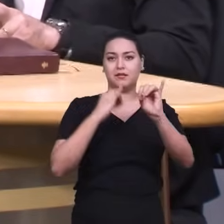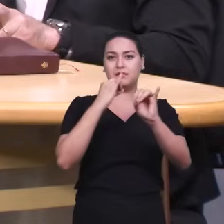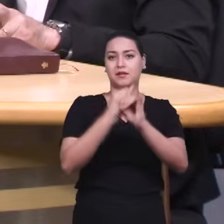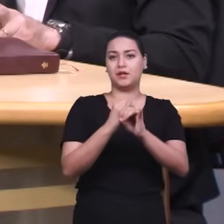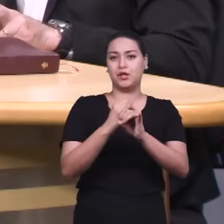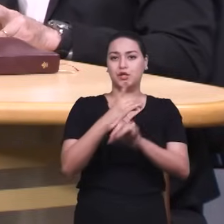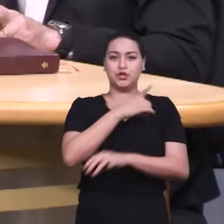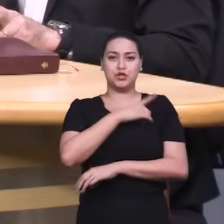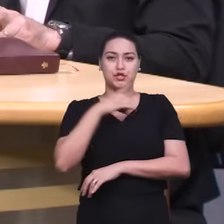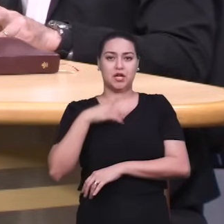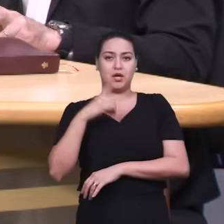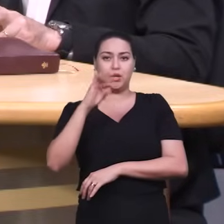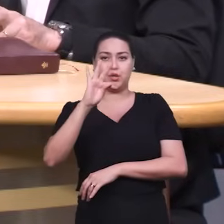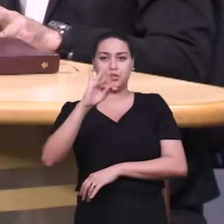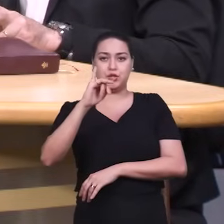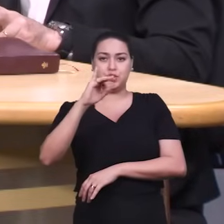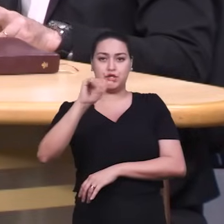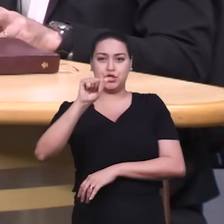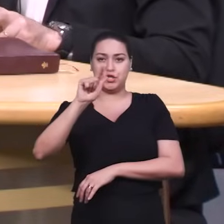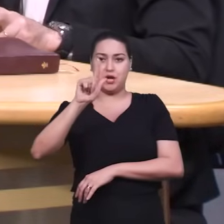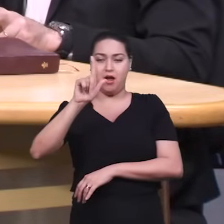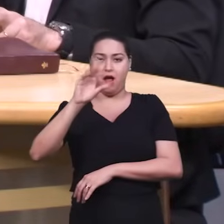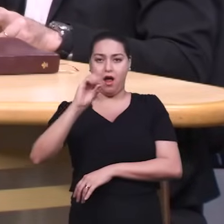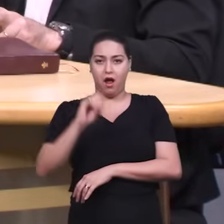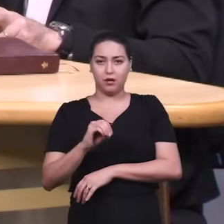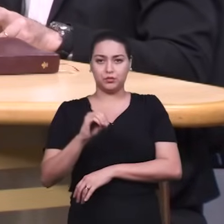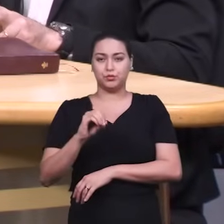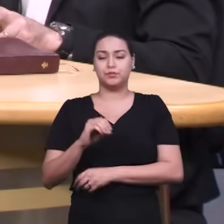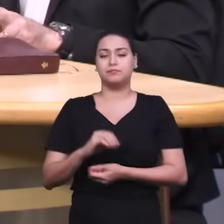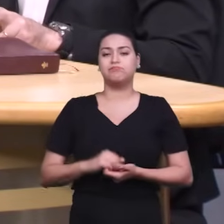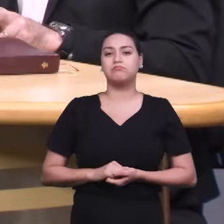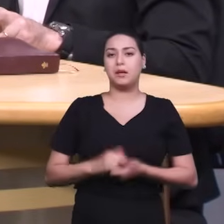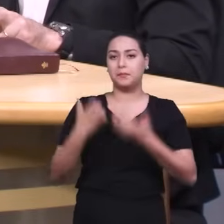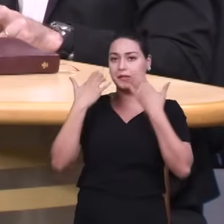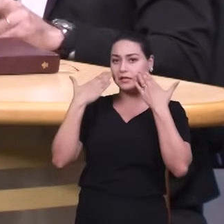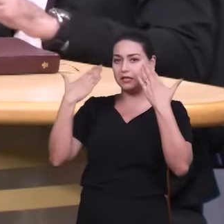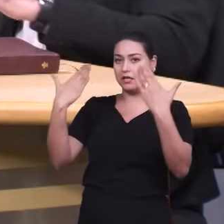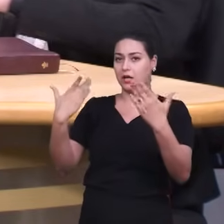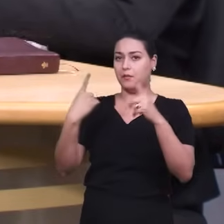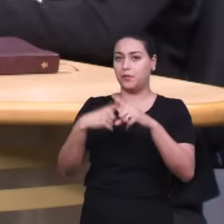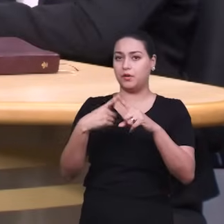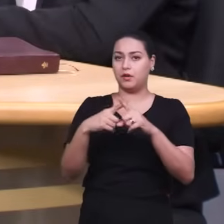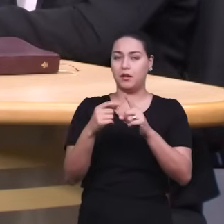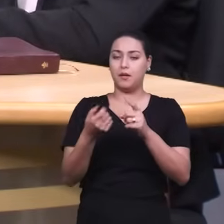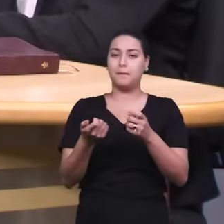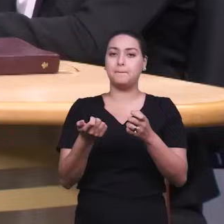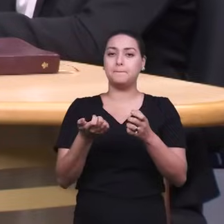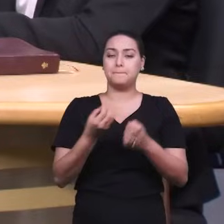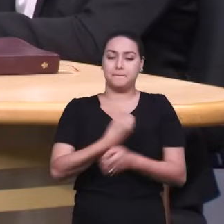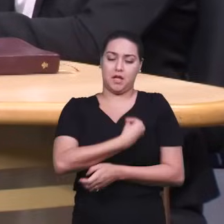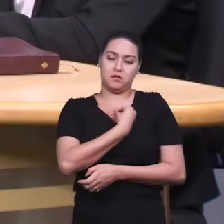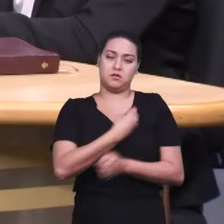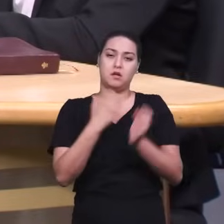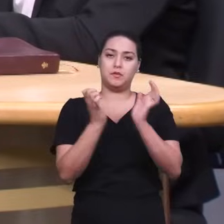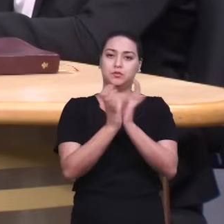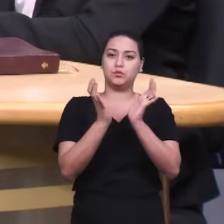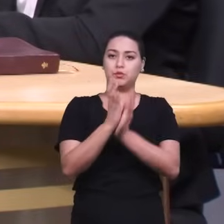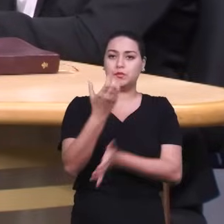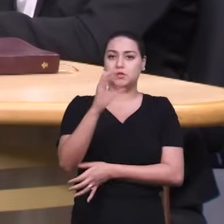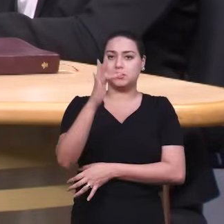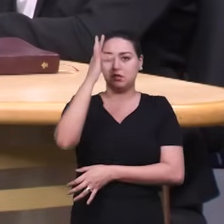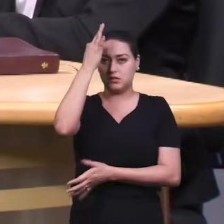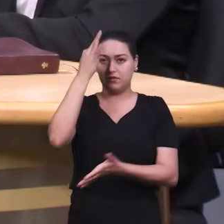diácono Tiago Campos Pereira. Quero apresentar esse irmão, porque ele é membro do grupo Ciência e Fé, e